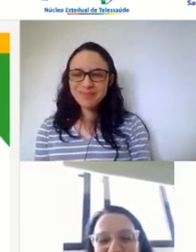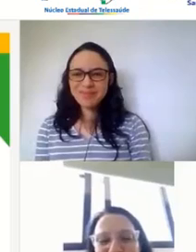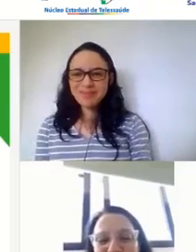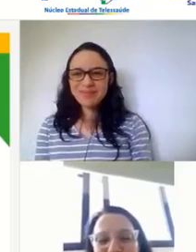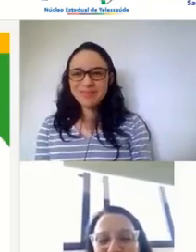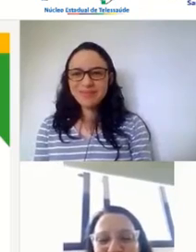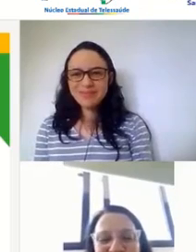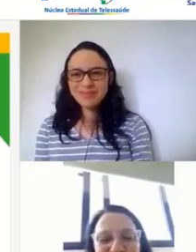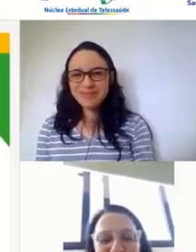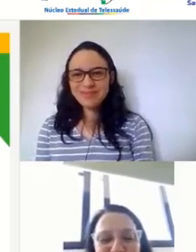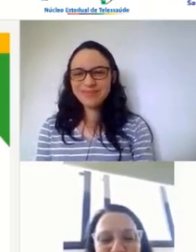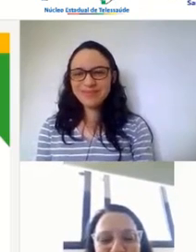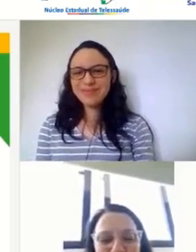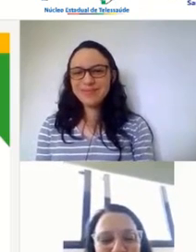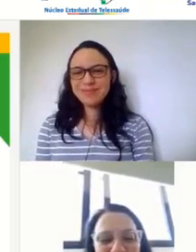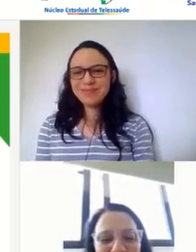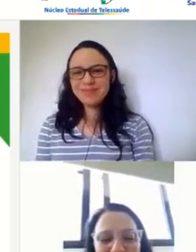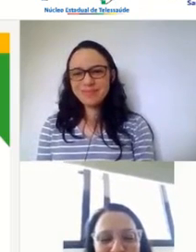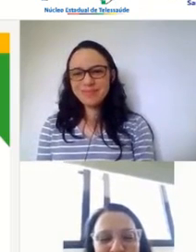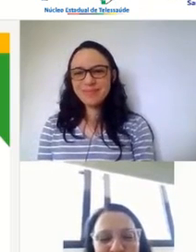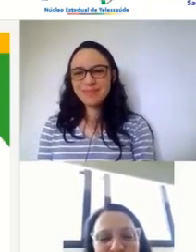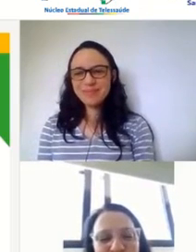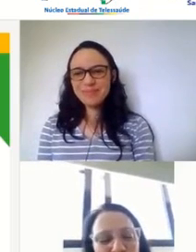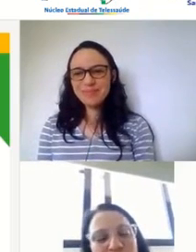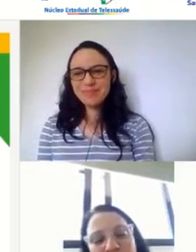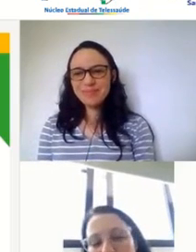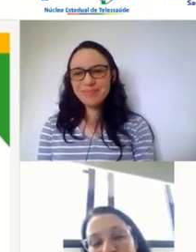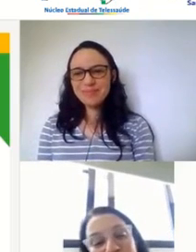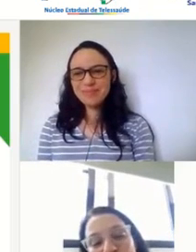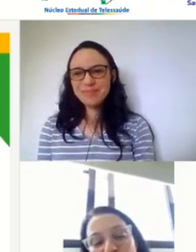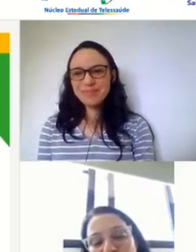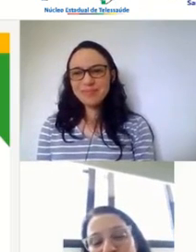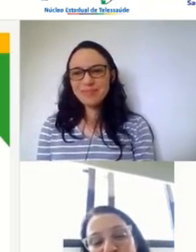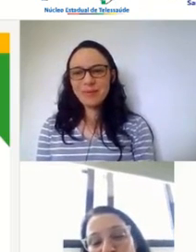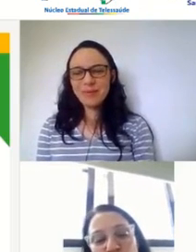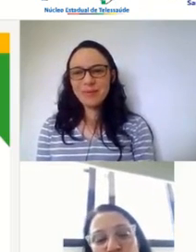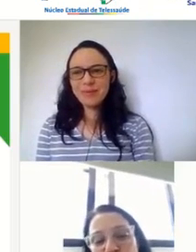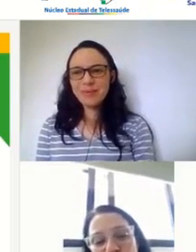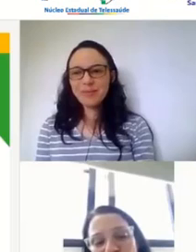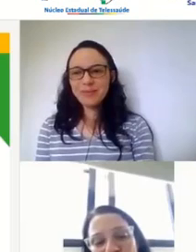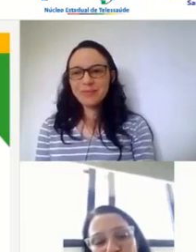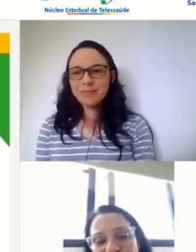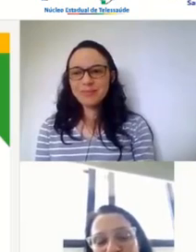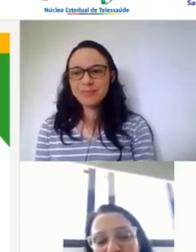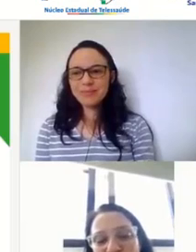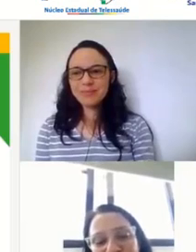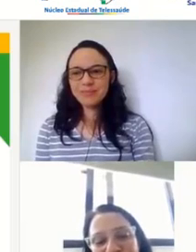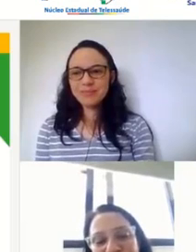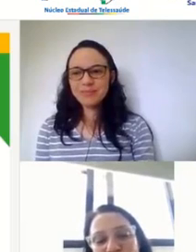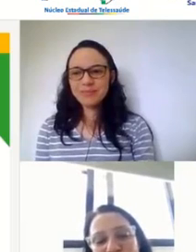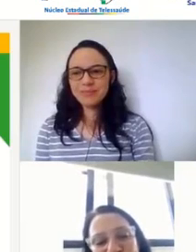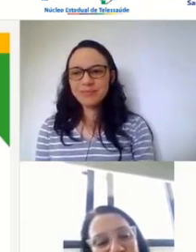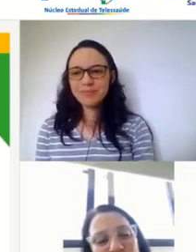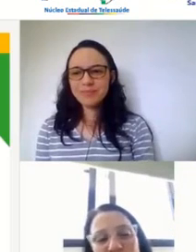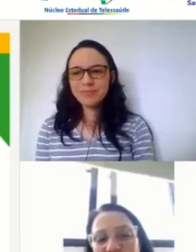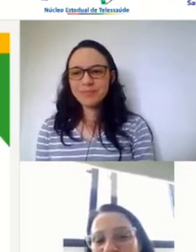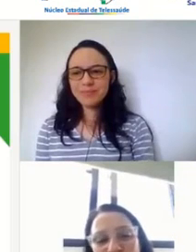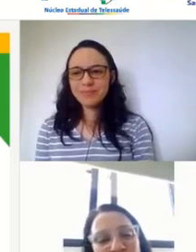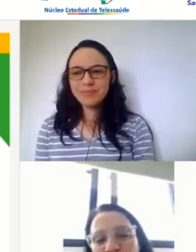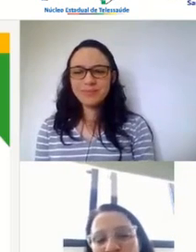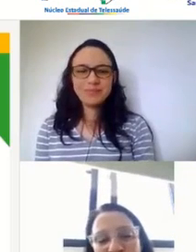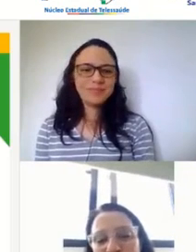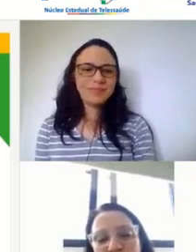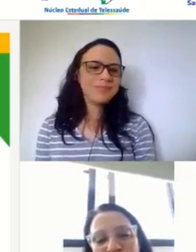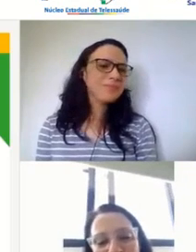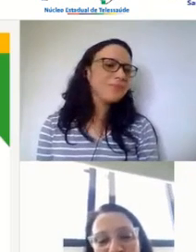que hoje foi tudo junto né porque eu tinha qualificação de mestrado e tinha no mesmo horário e isso mas assim que eu terminei e agradecer